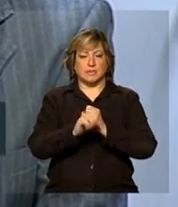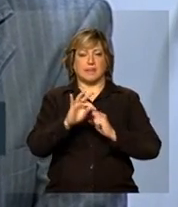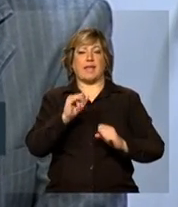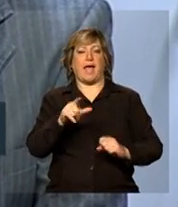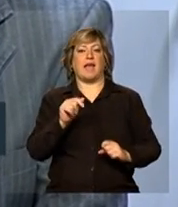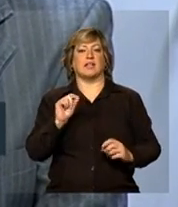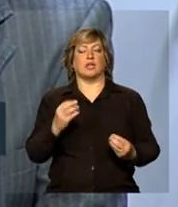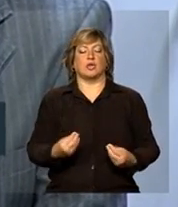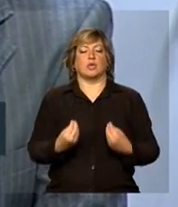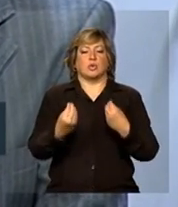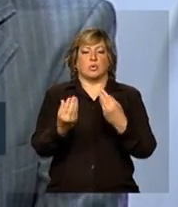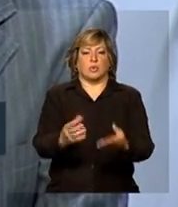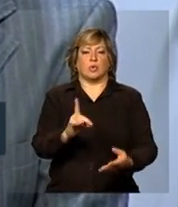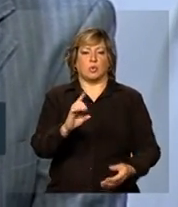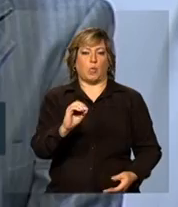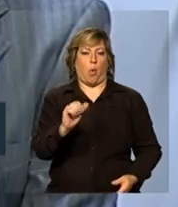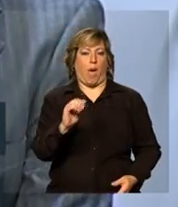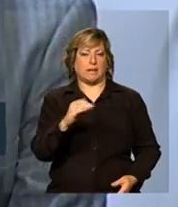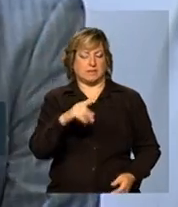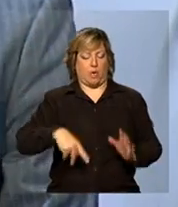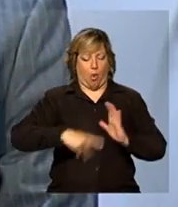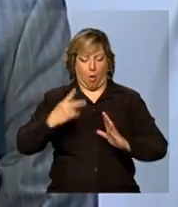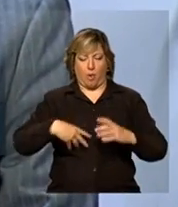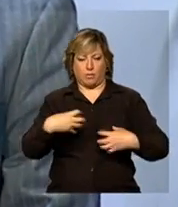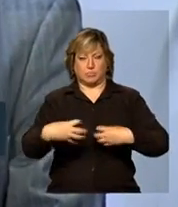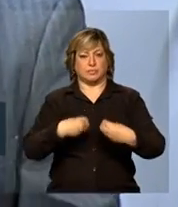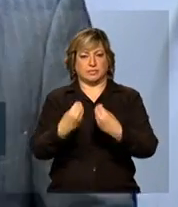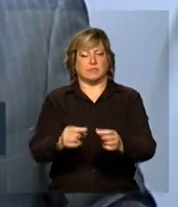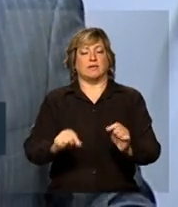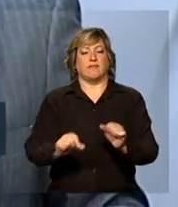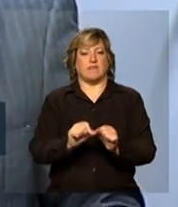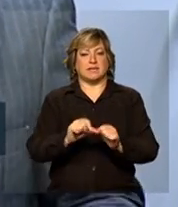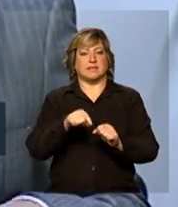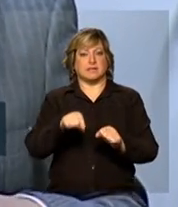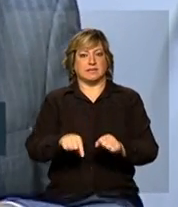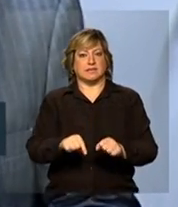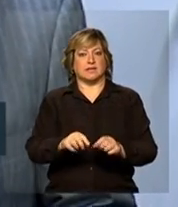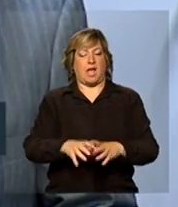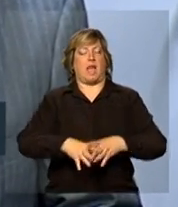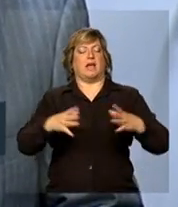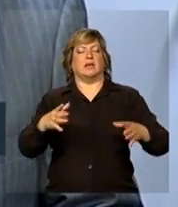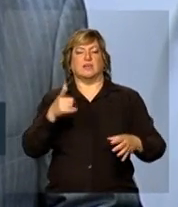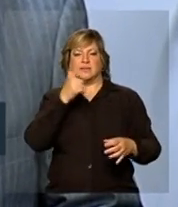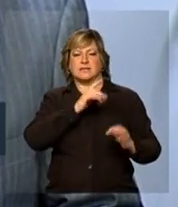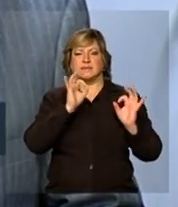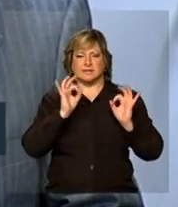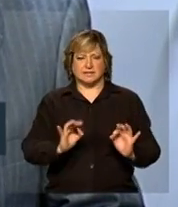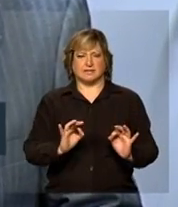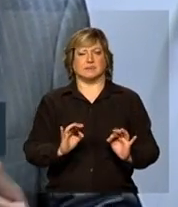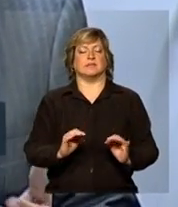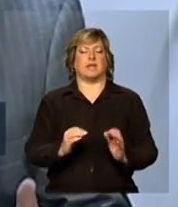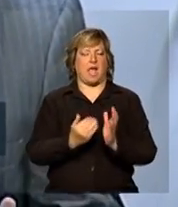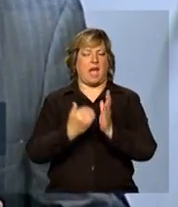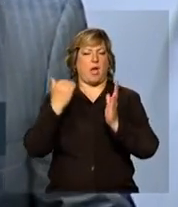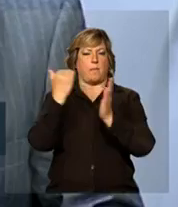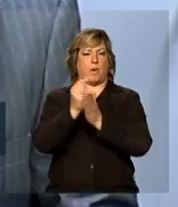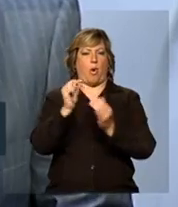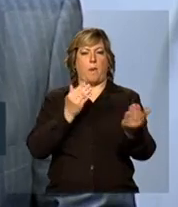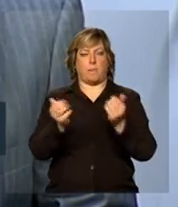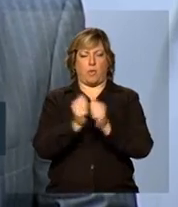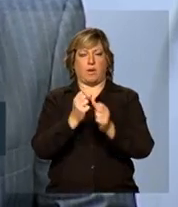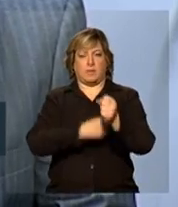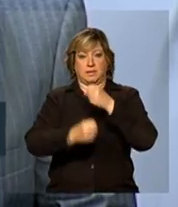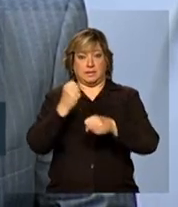que a do ano passado e superando as metas que nós tínhamos. As metas que nós tínhamos para os próximos anos, nós estamos